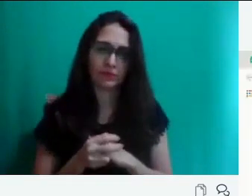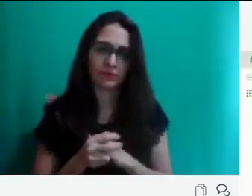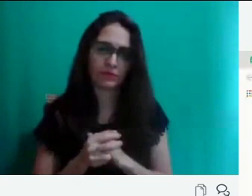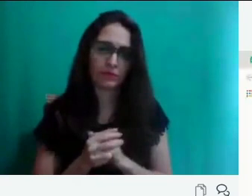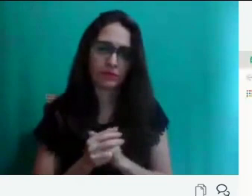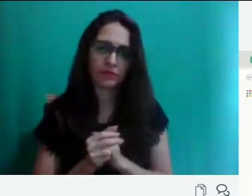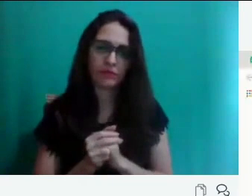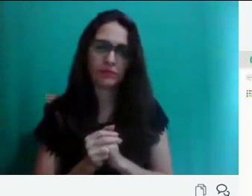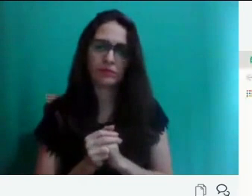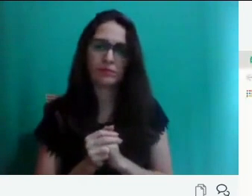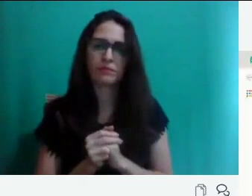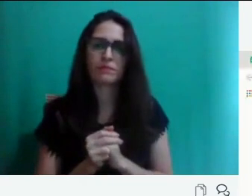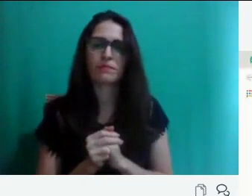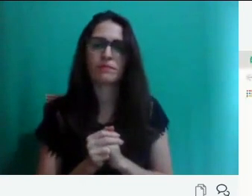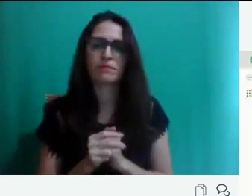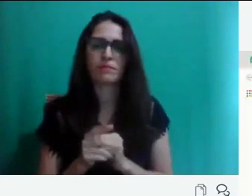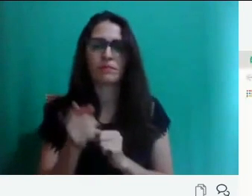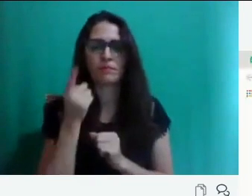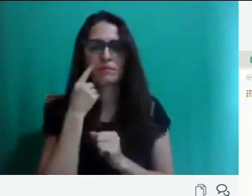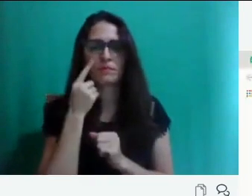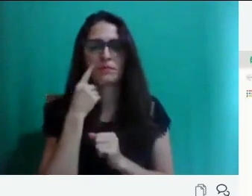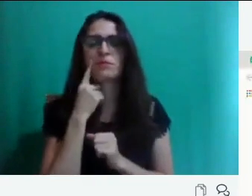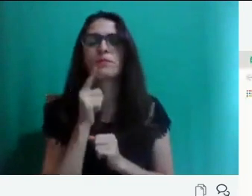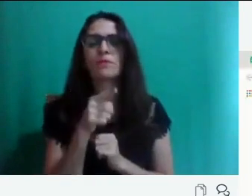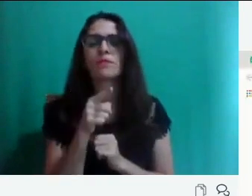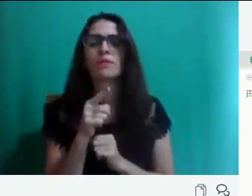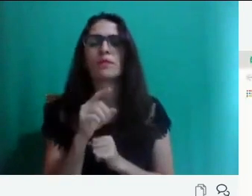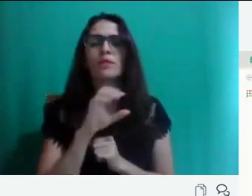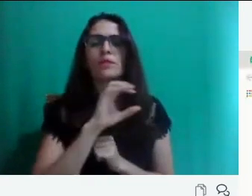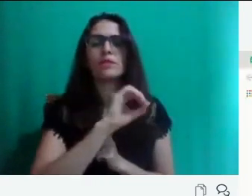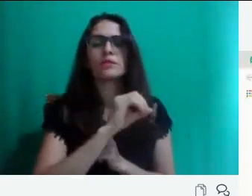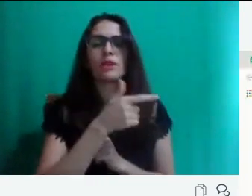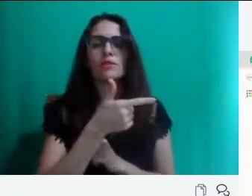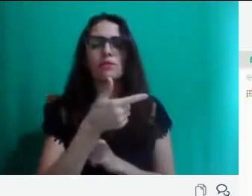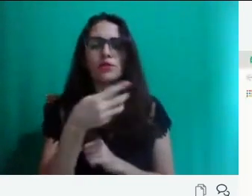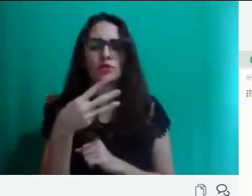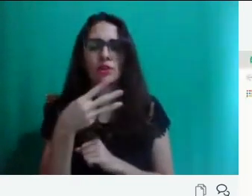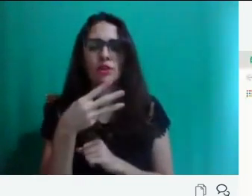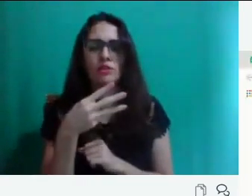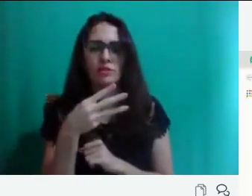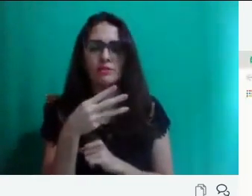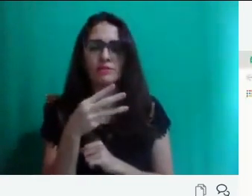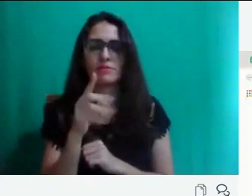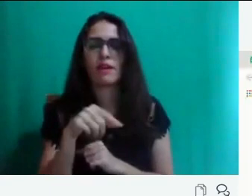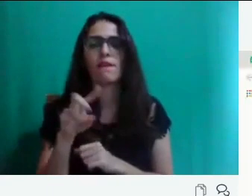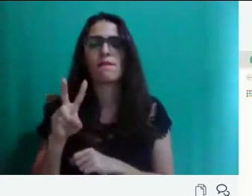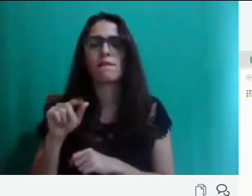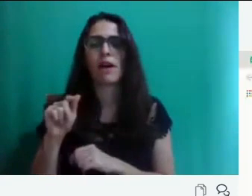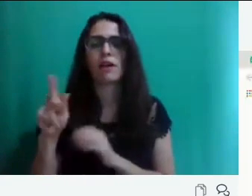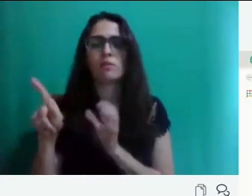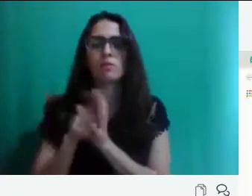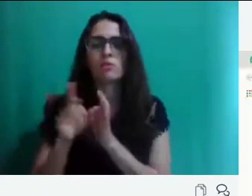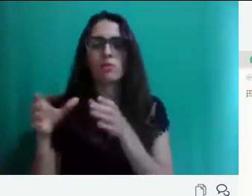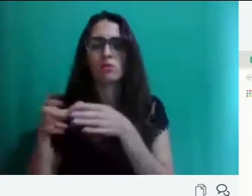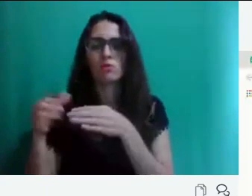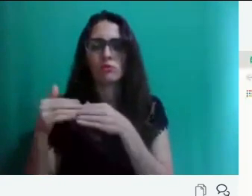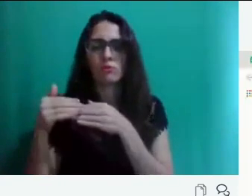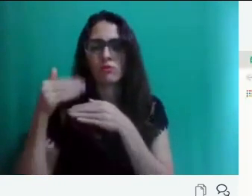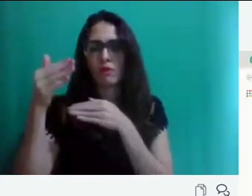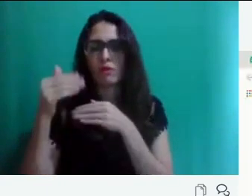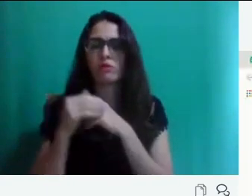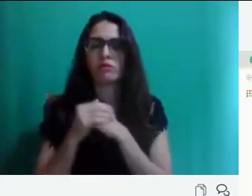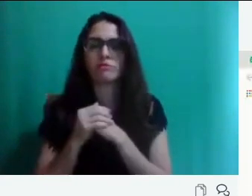O primeiro código a ser sorteado é o código 023, vagas destinadas ao público